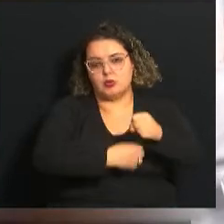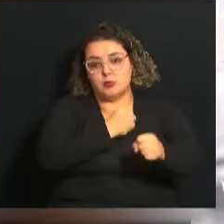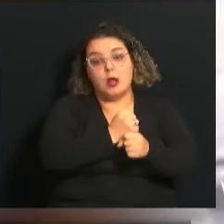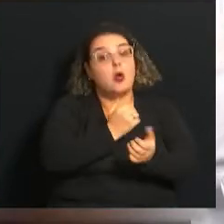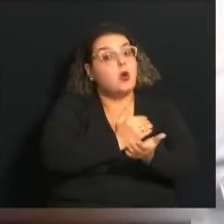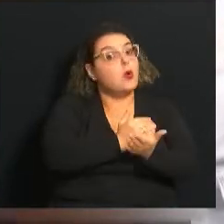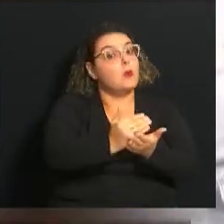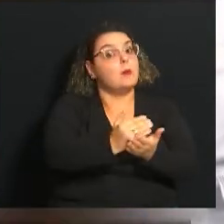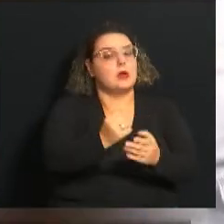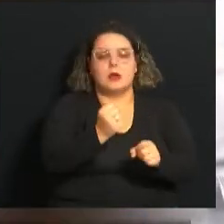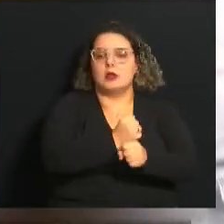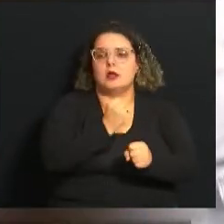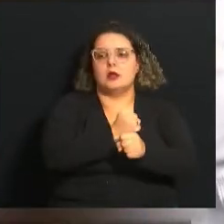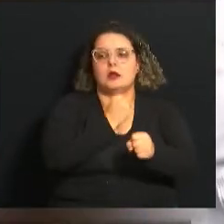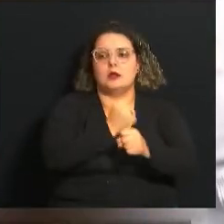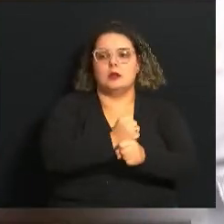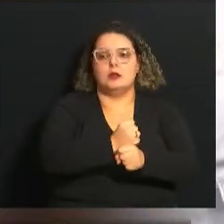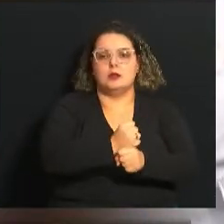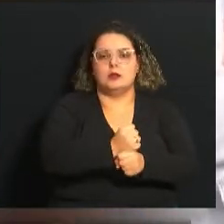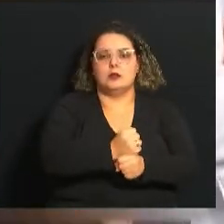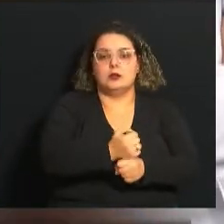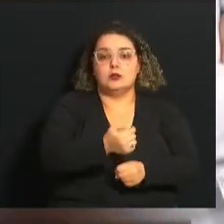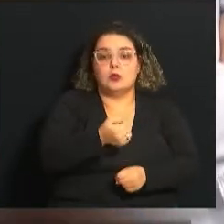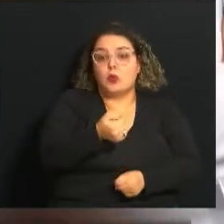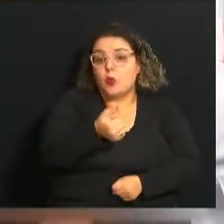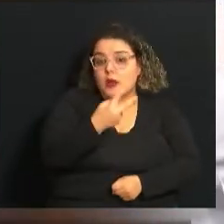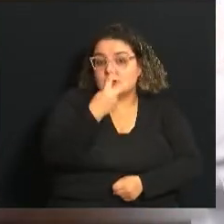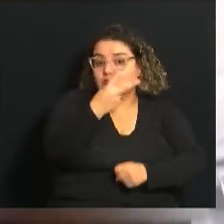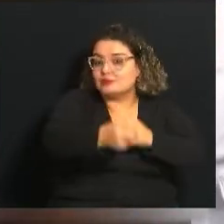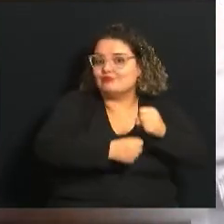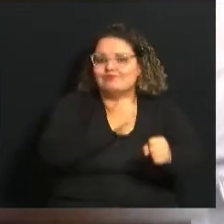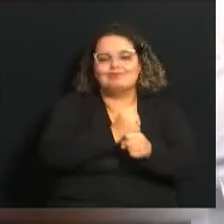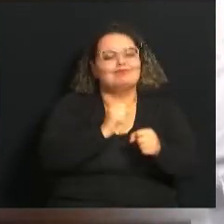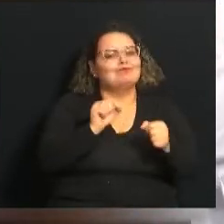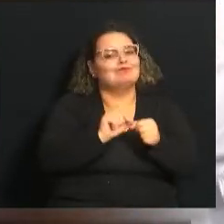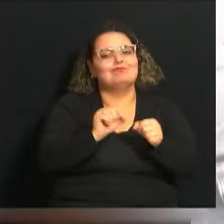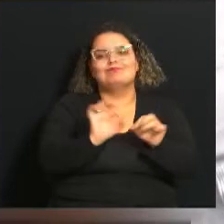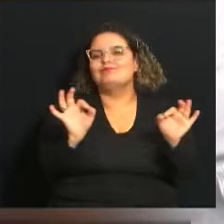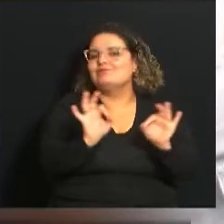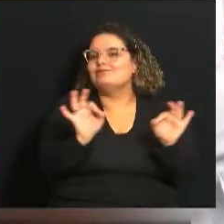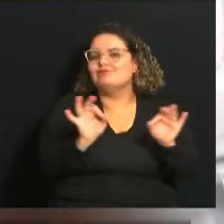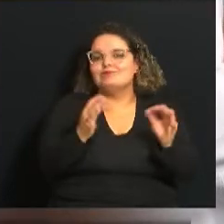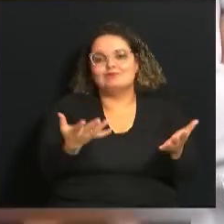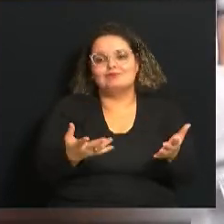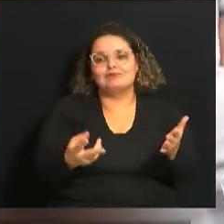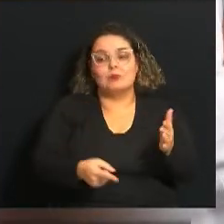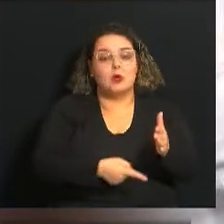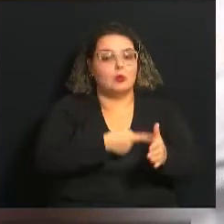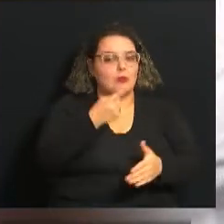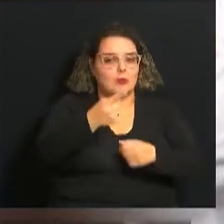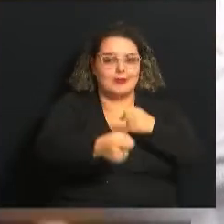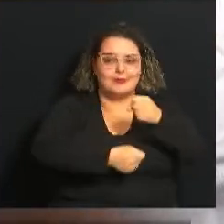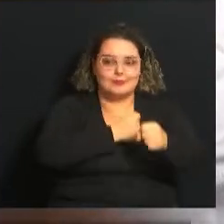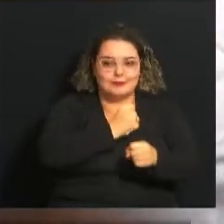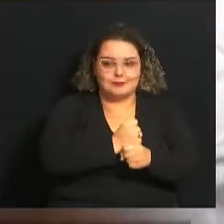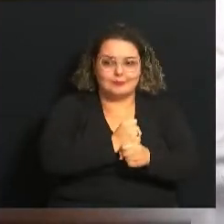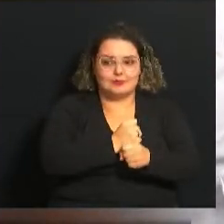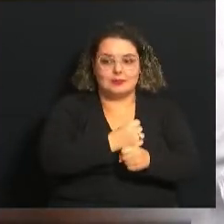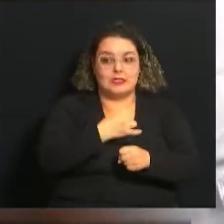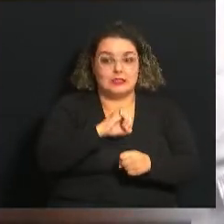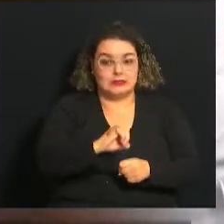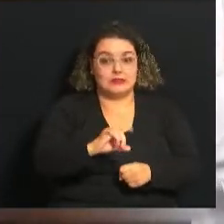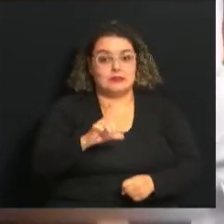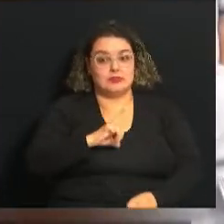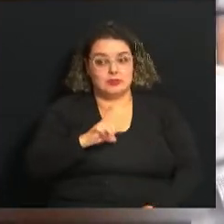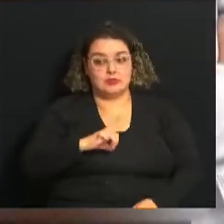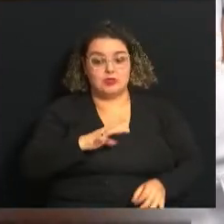shopping. Já se passou quase 2 anos, nós não fizemos nada ainda. No primeiro ano, nós tivemos o entendimento que se nós colocássemos um